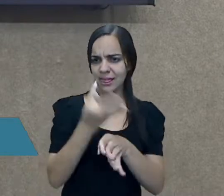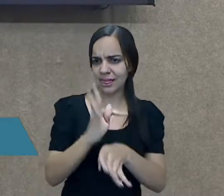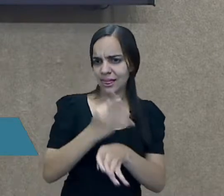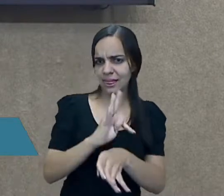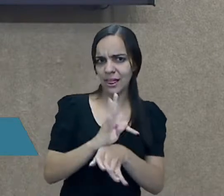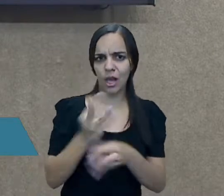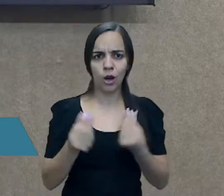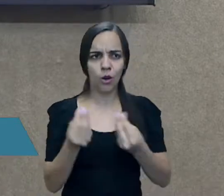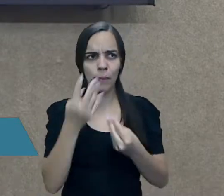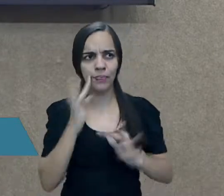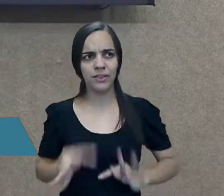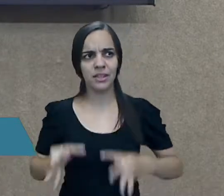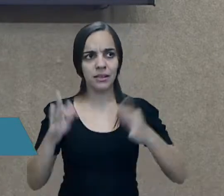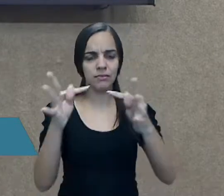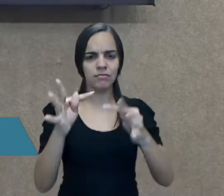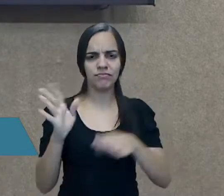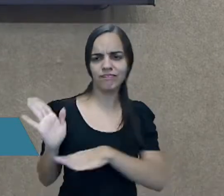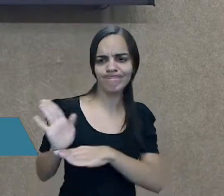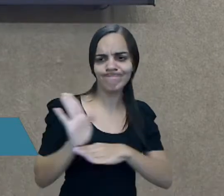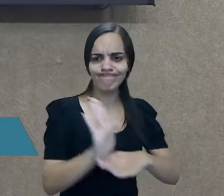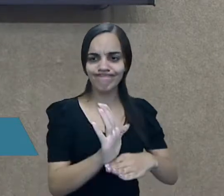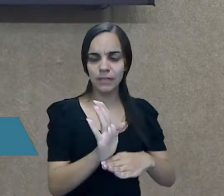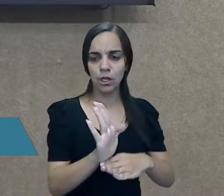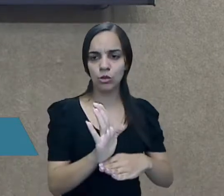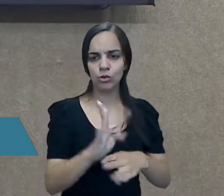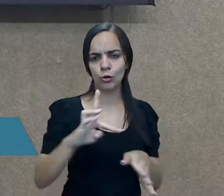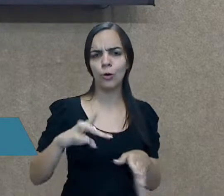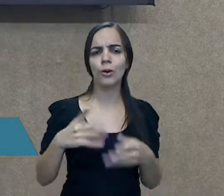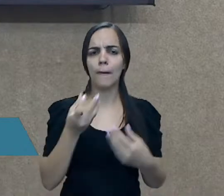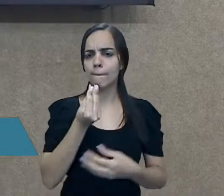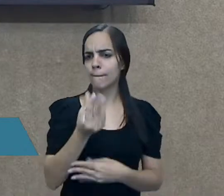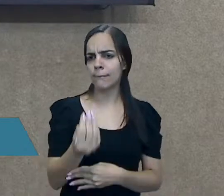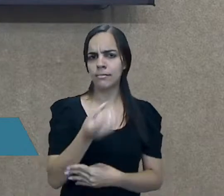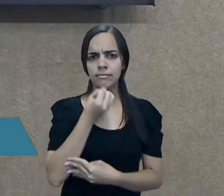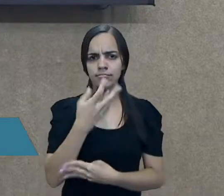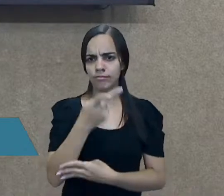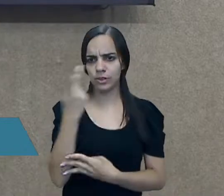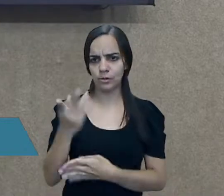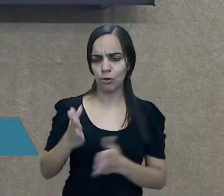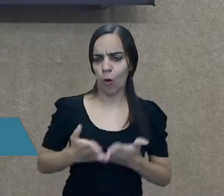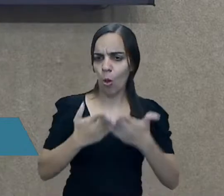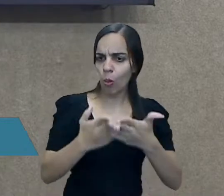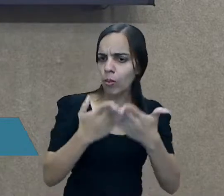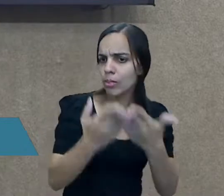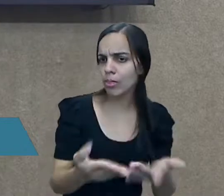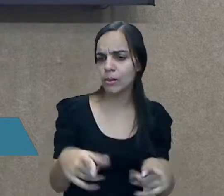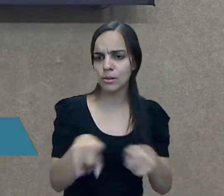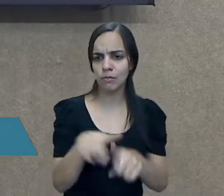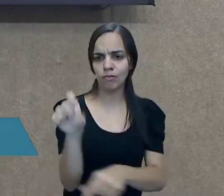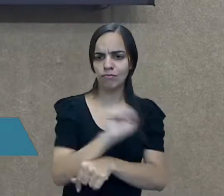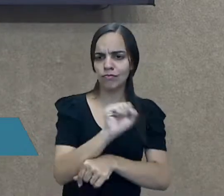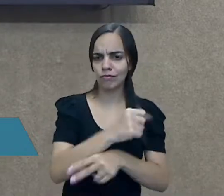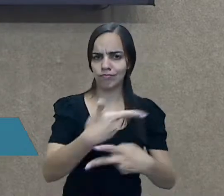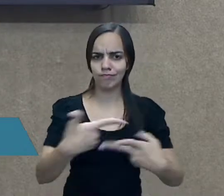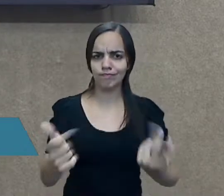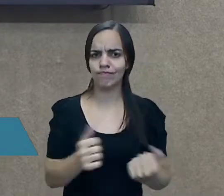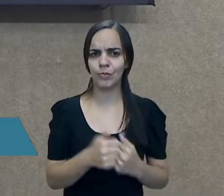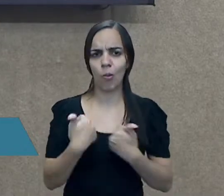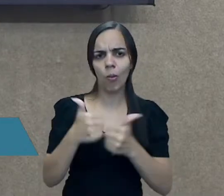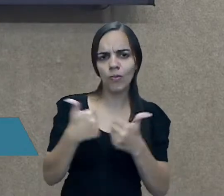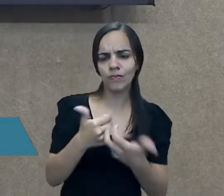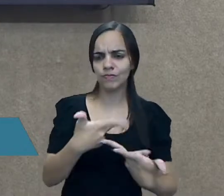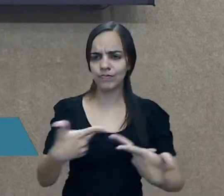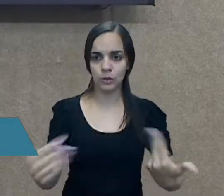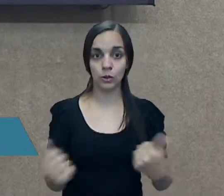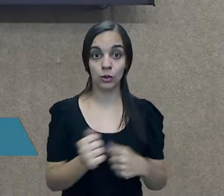veio para contribuir significativamente para os meios de transporte, como as ferrovias. E as ferrovias